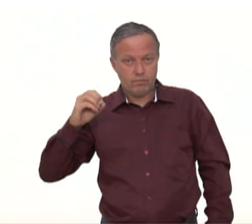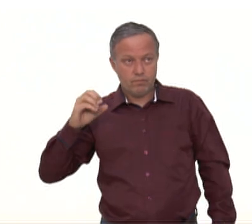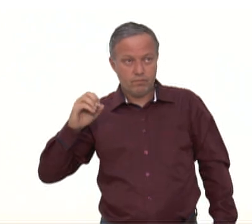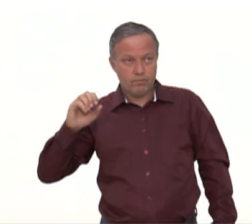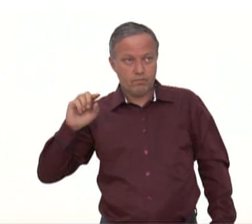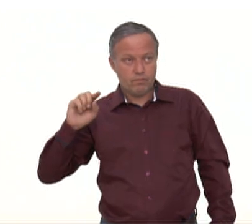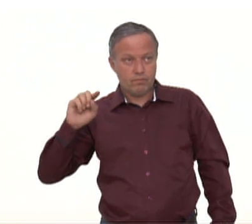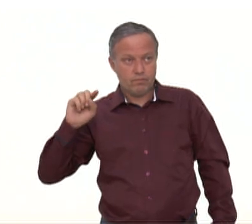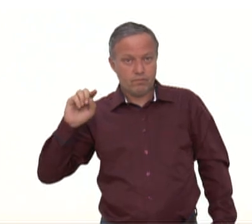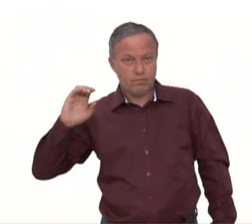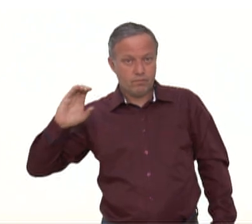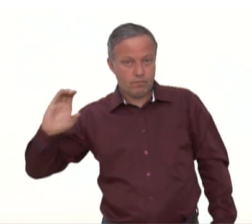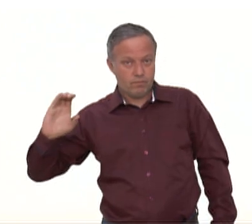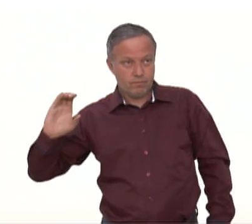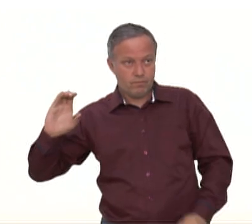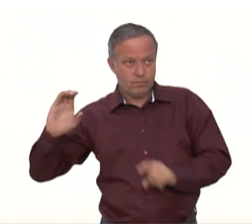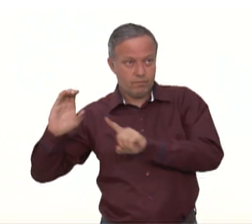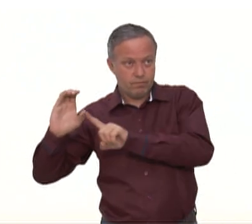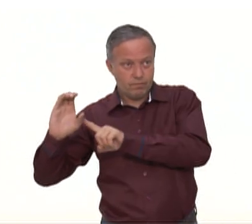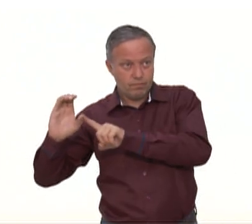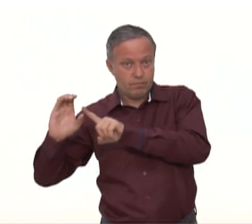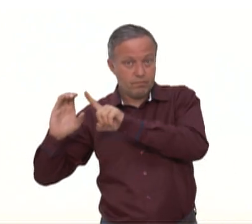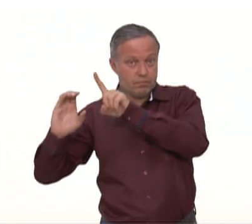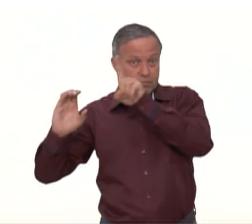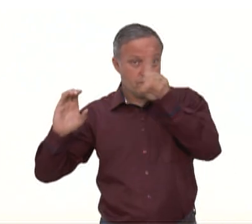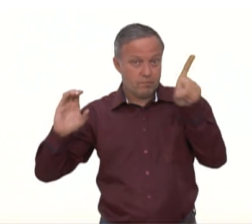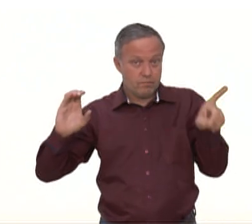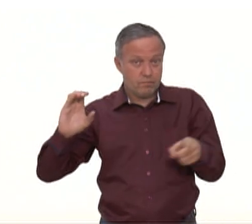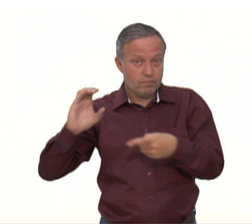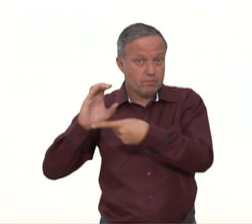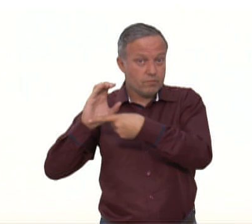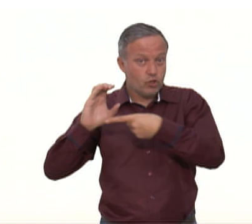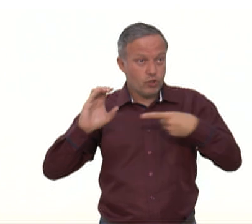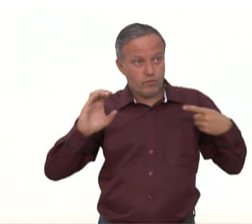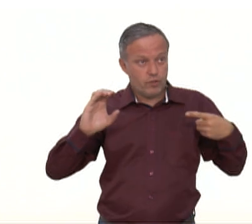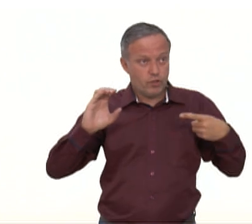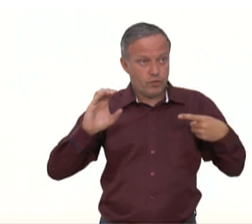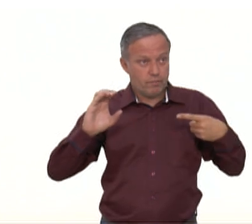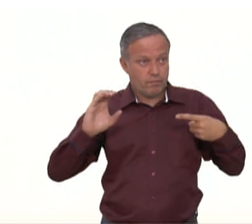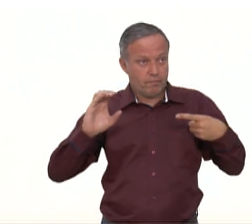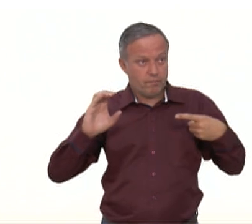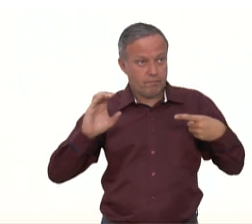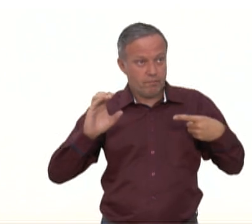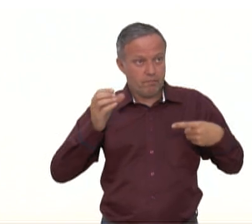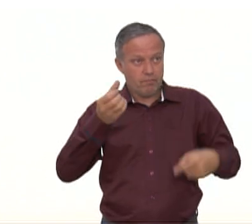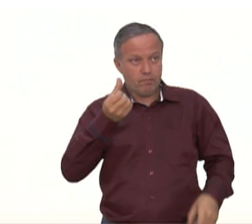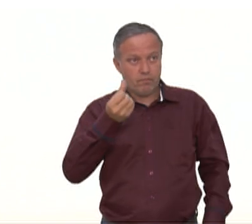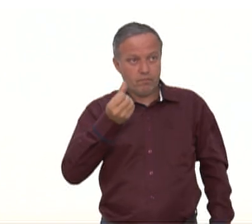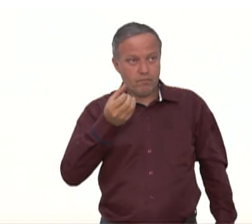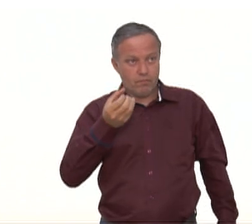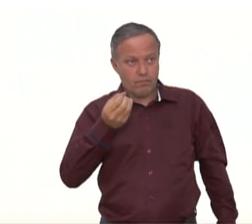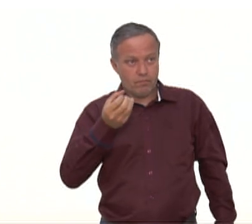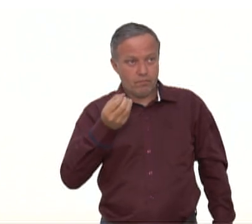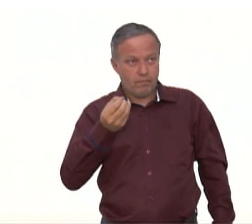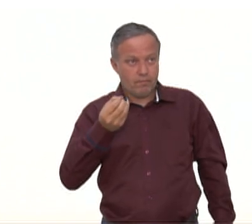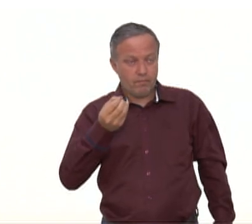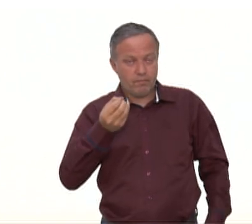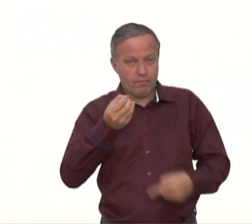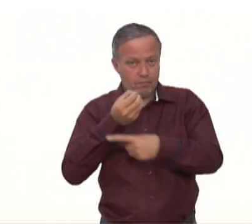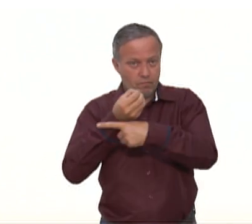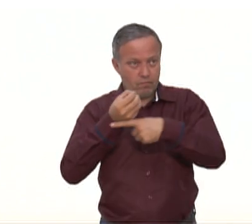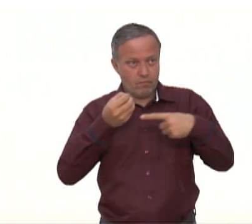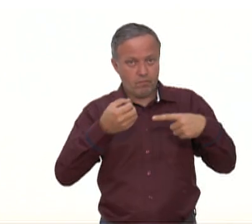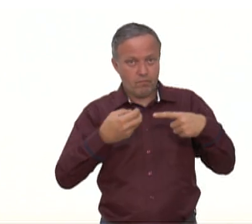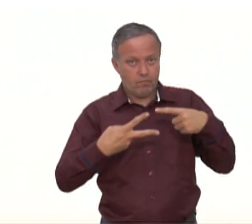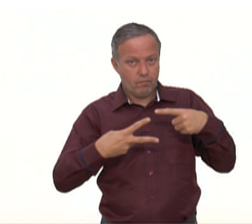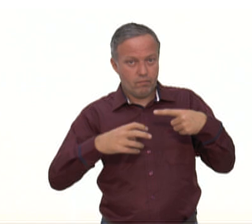multiplicando passa então para o outro lado dividindo e teremos então o nosso calor específico igual a 0,3